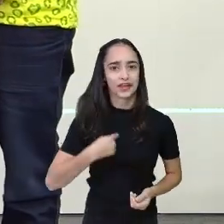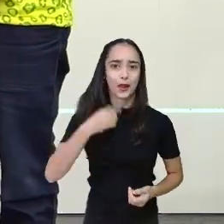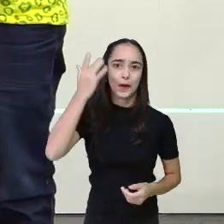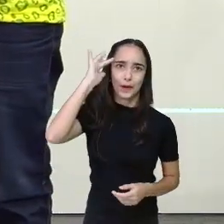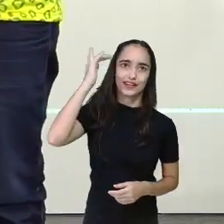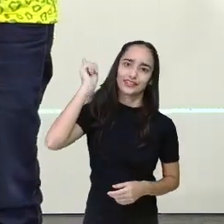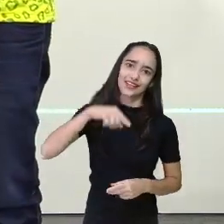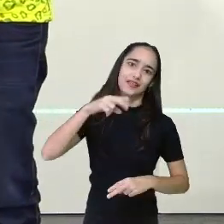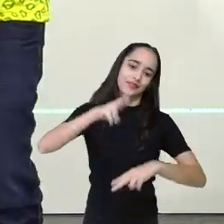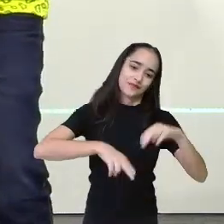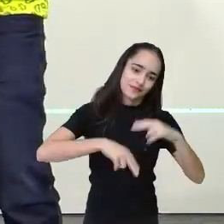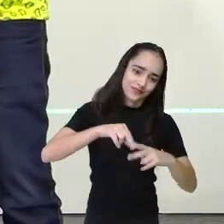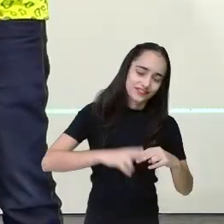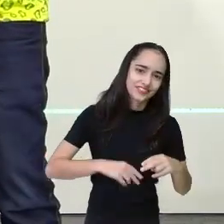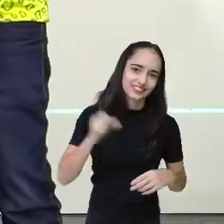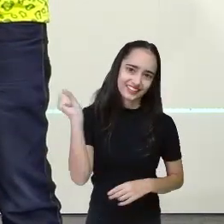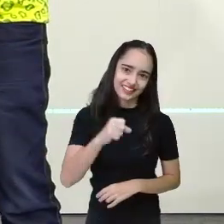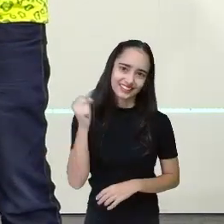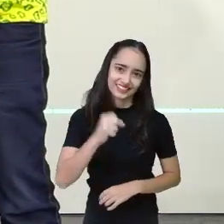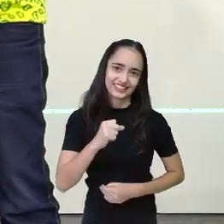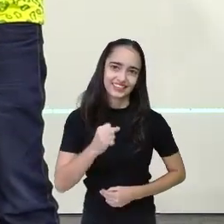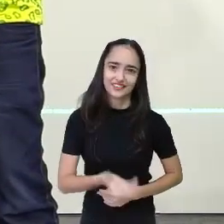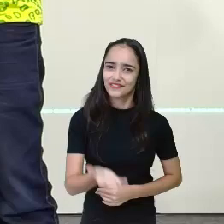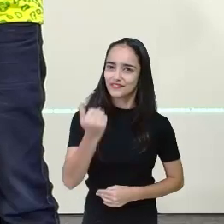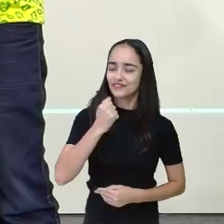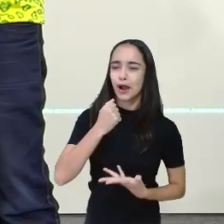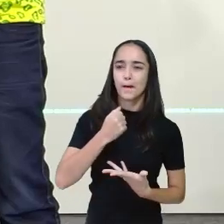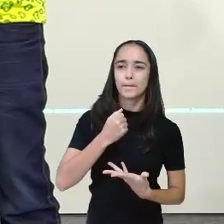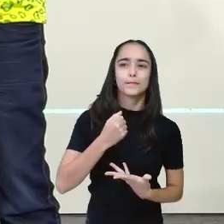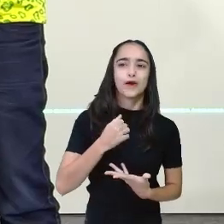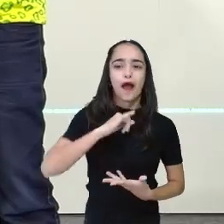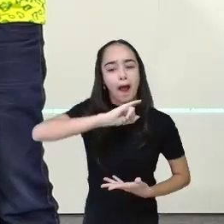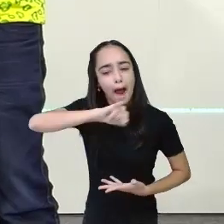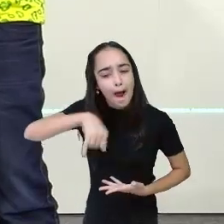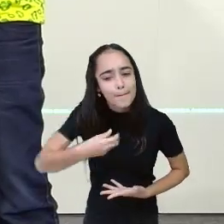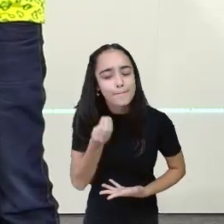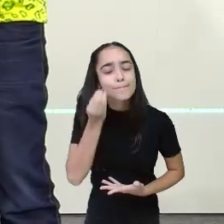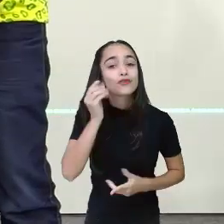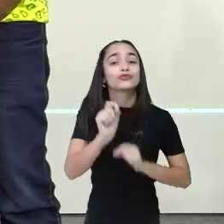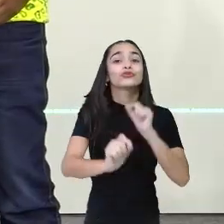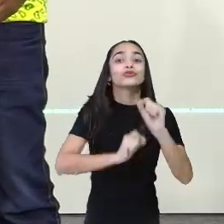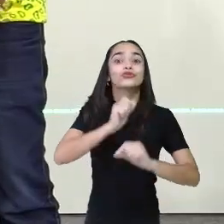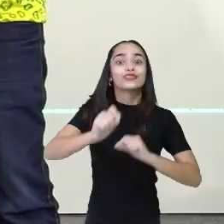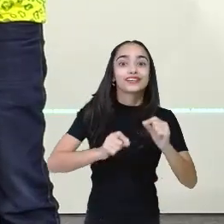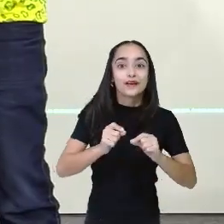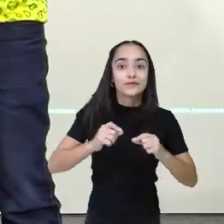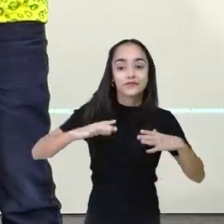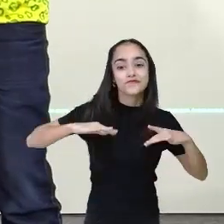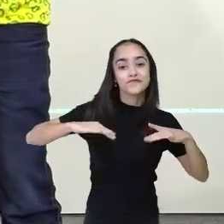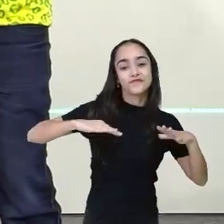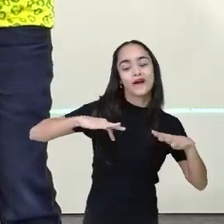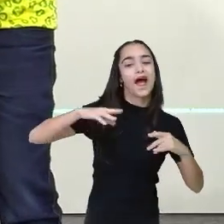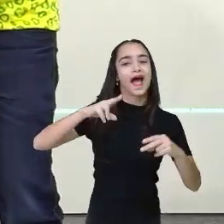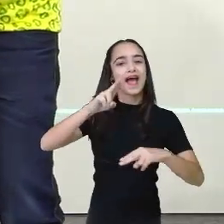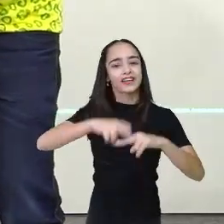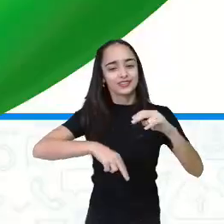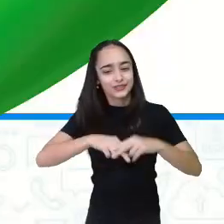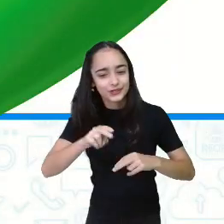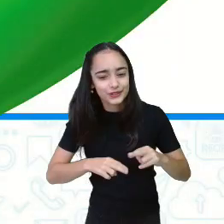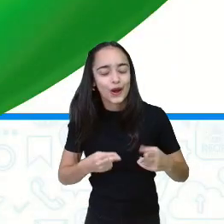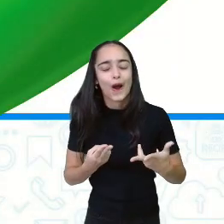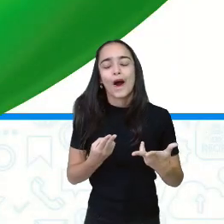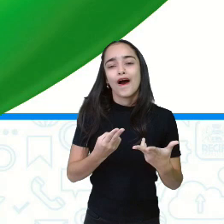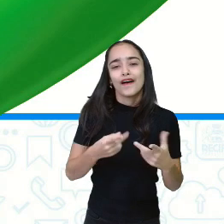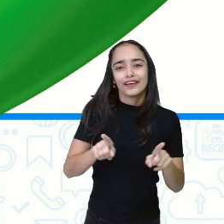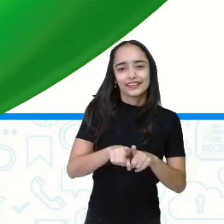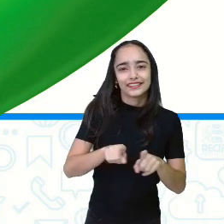não é no certeza. Oriente Médio, não será no Oriente Médio, Vamos né? curtir o São João e curtir também aí a Copa do Mundo em férias. E férias. Olha